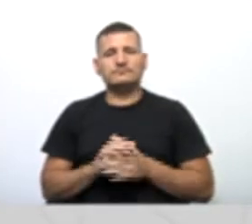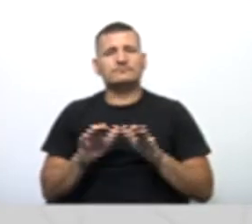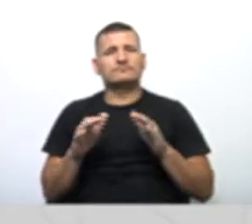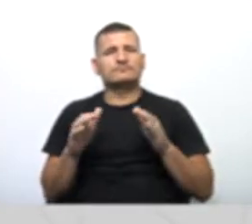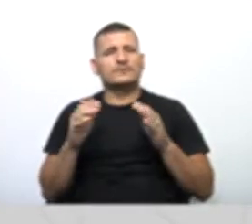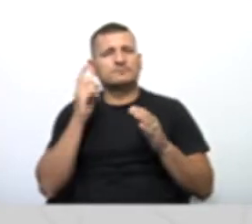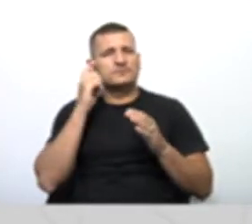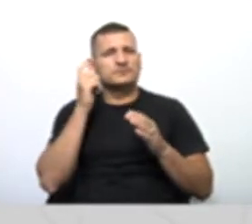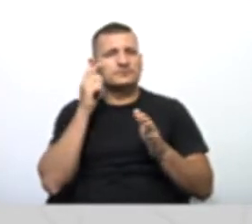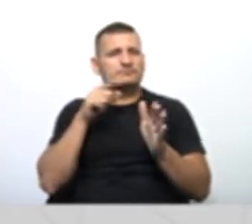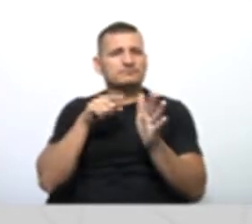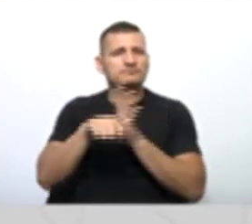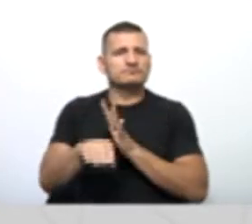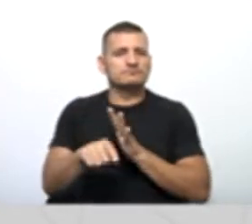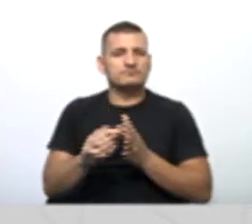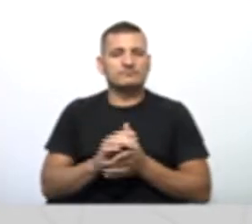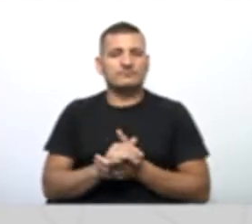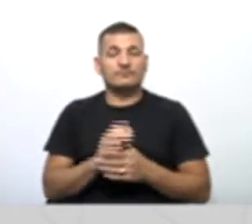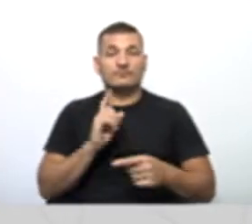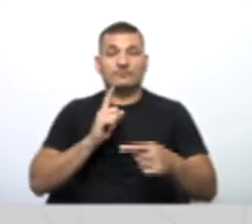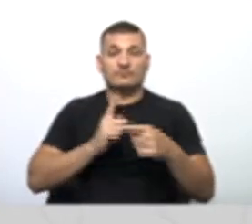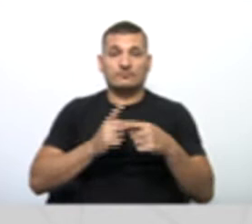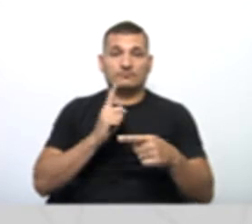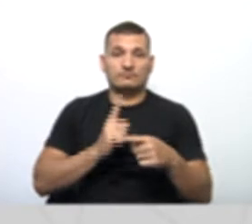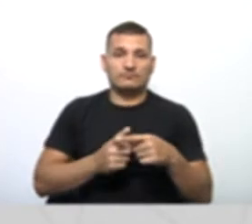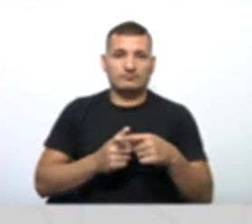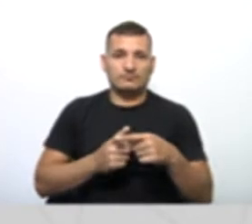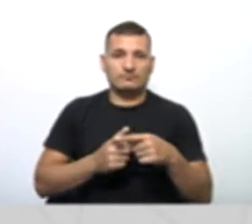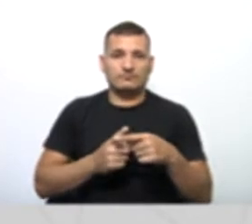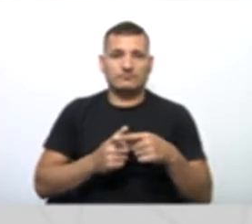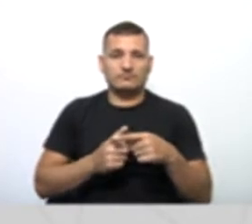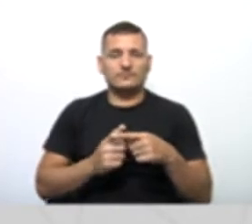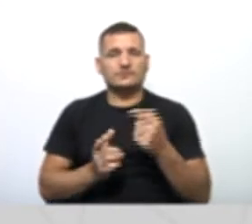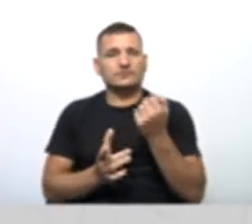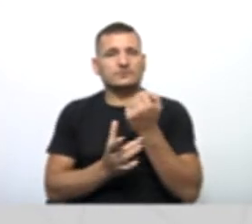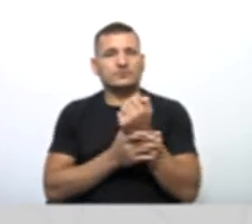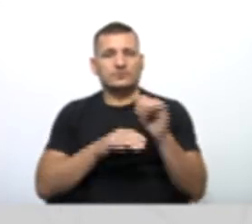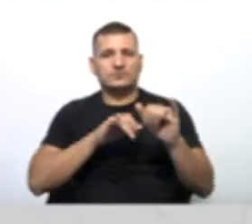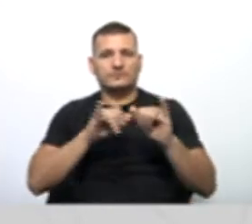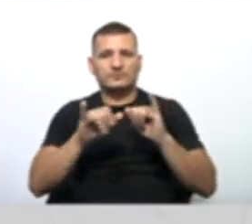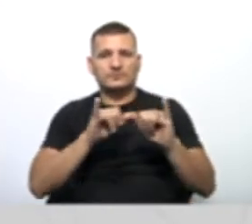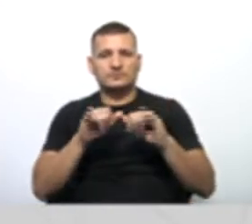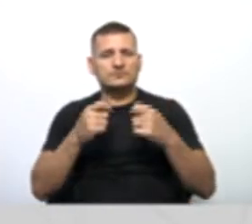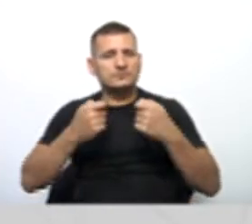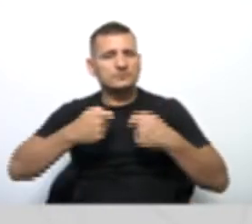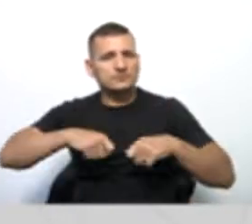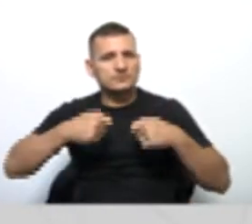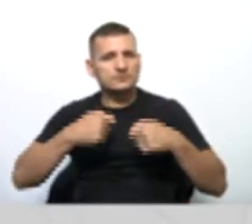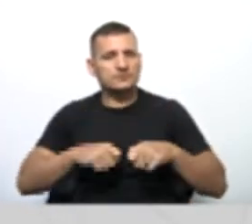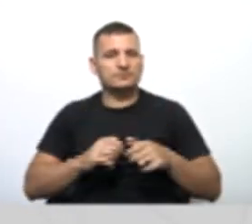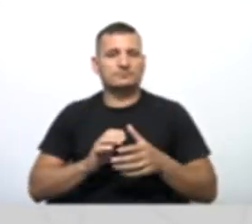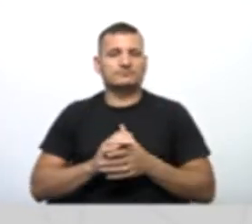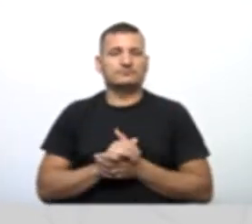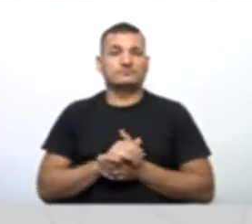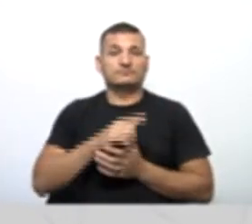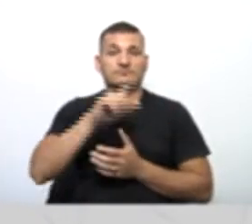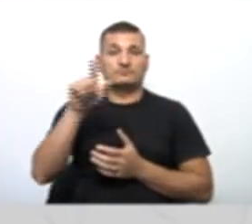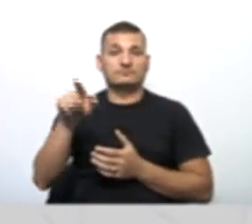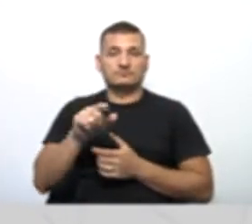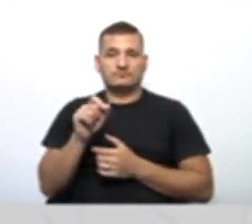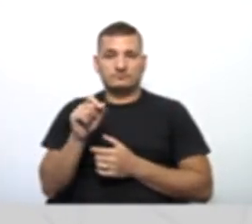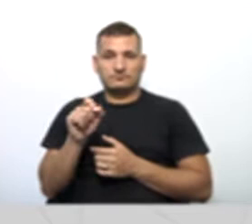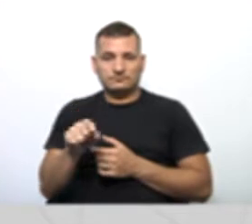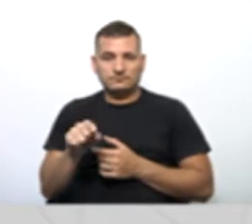pergunta: por que a segurança da informação é necessária? Novamente, a siglazinha SI de segurança da